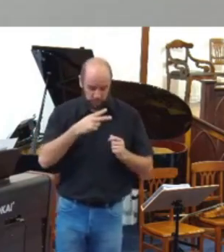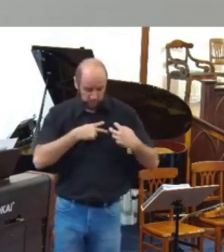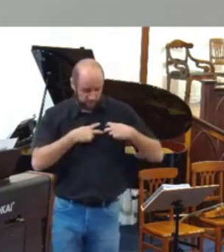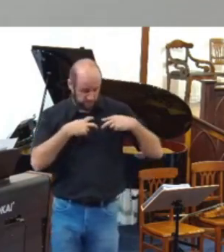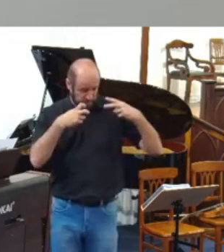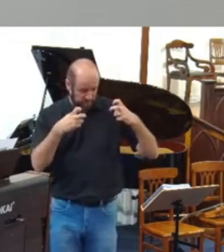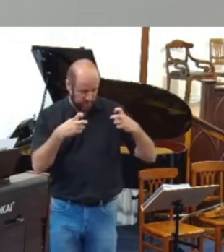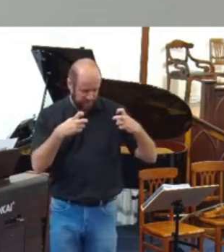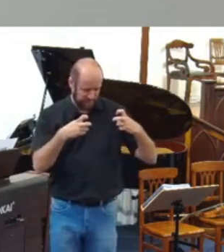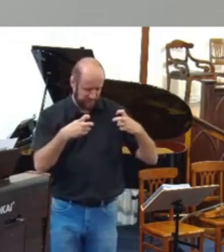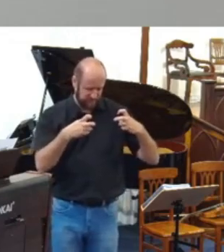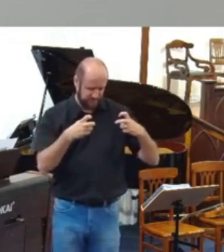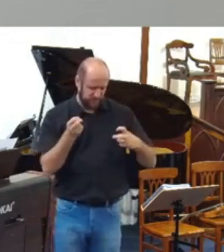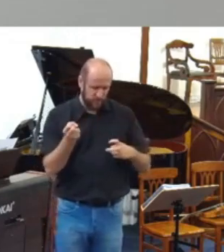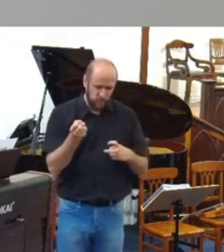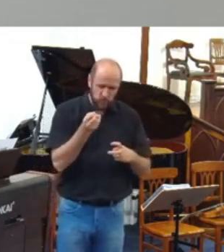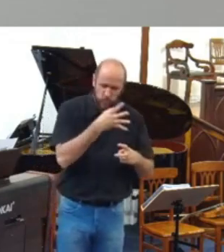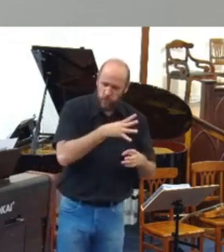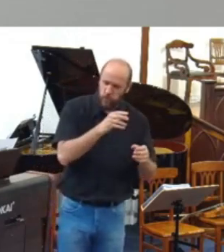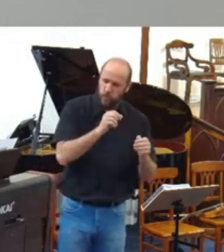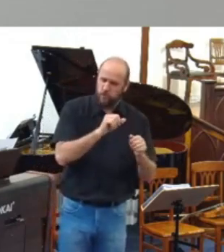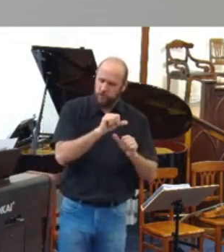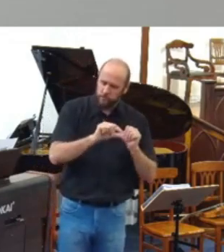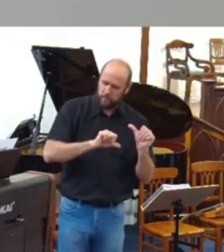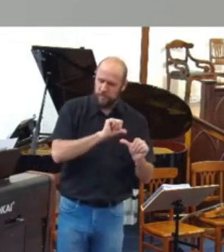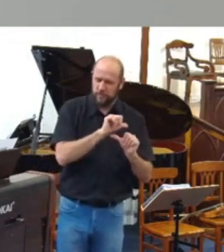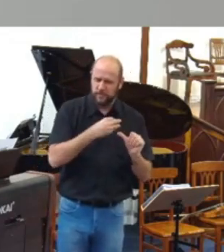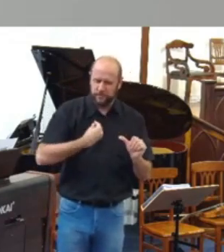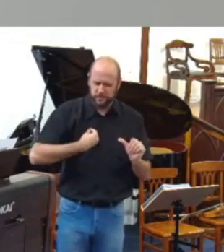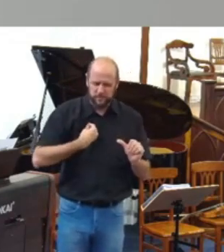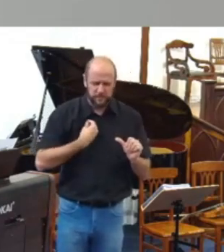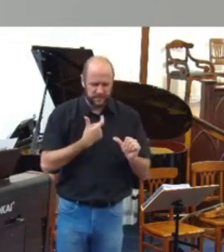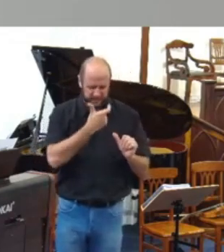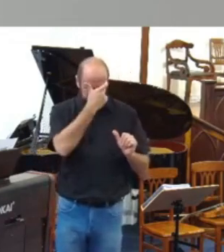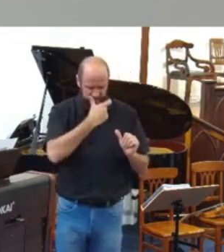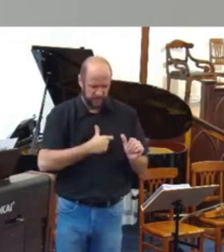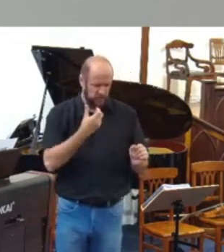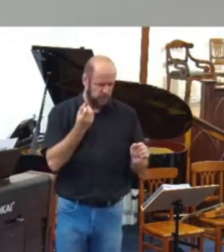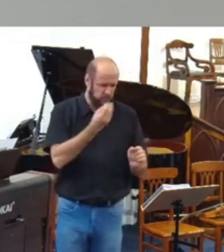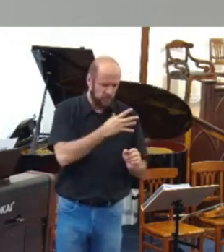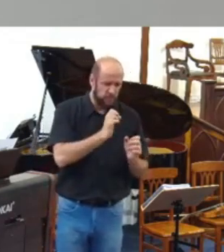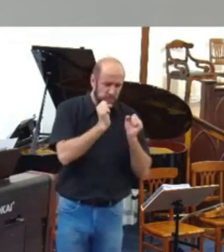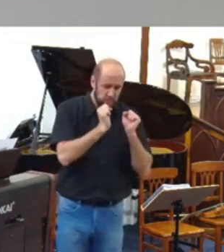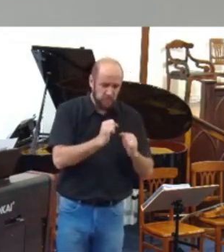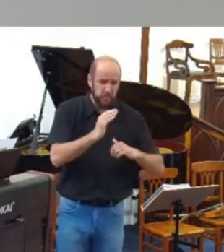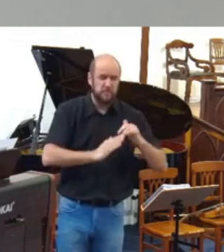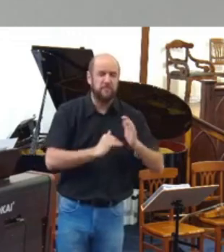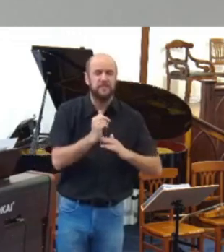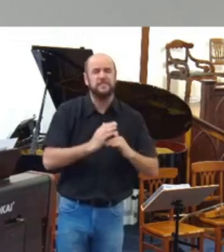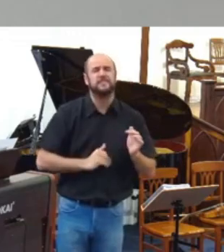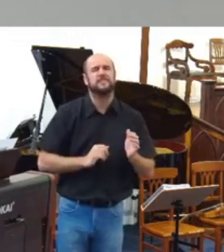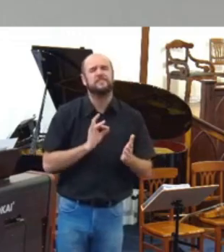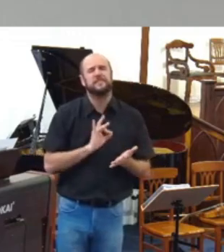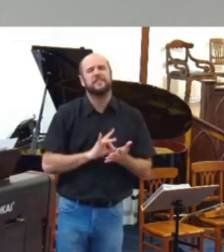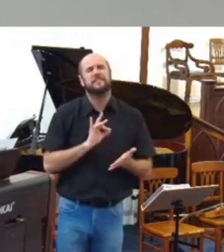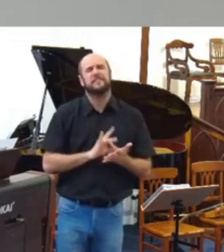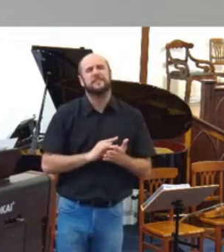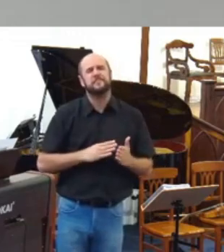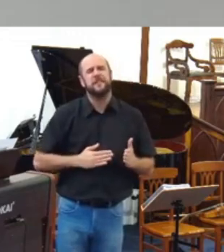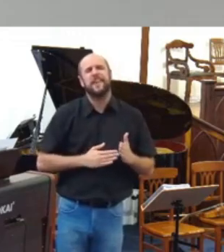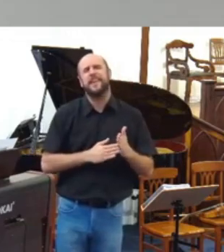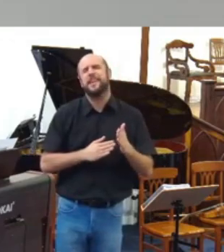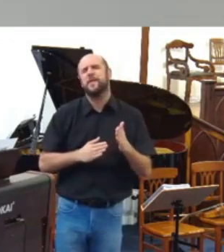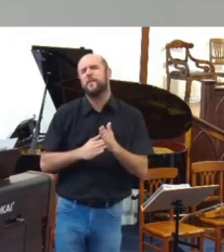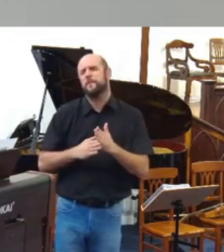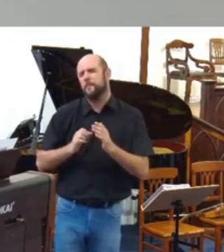e perceber o que uma nova criatura tem, o que ela é e o que ela pode fazer neste mundo. Senhor, não há limites